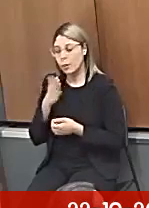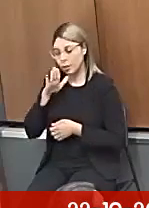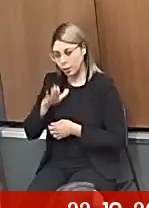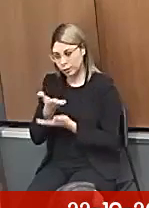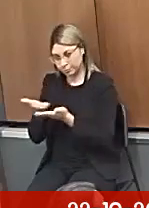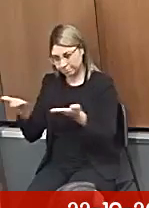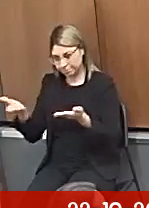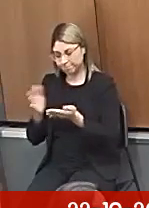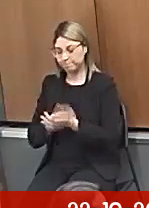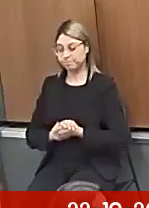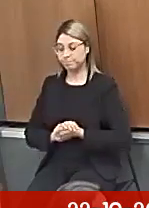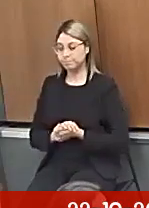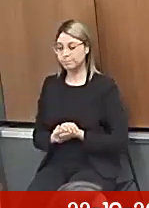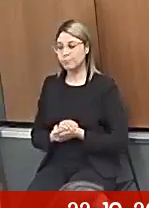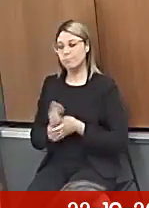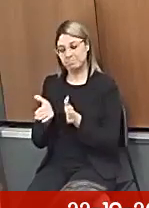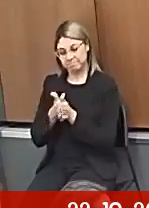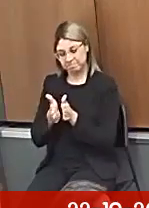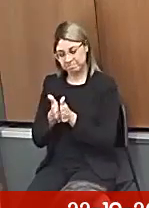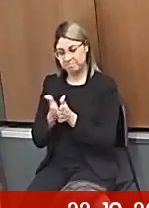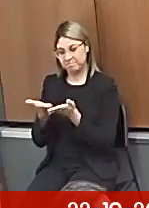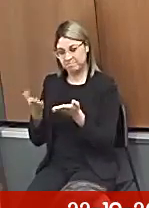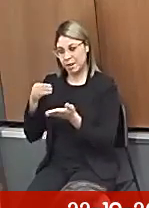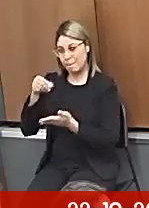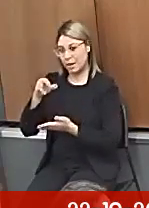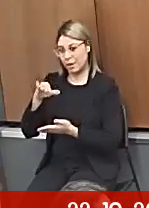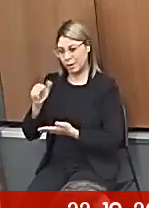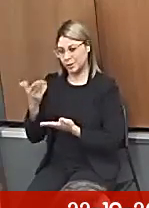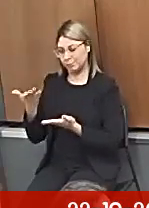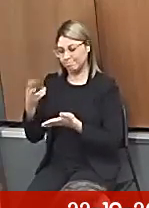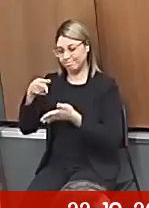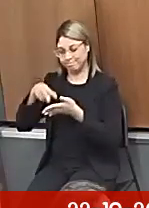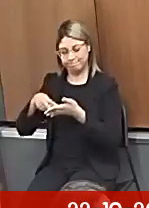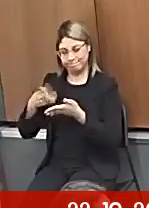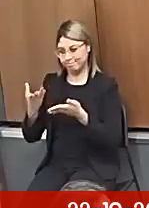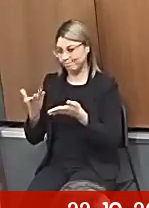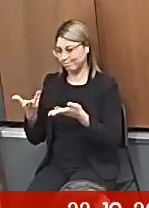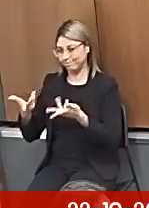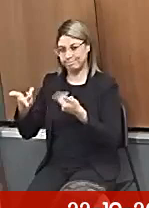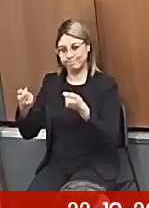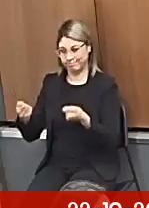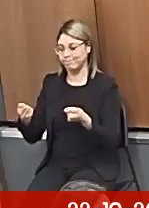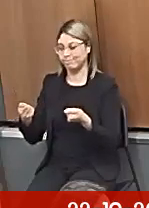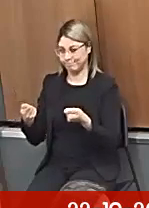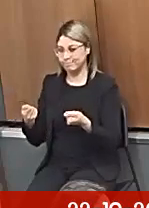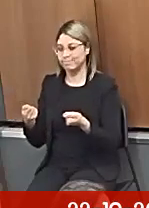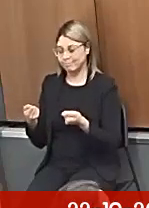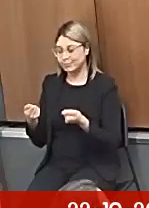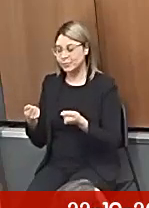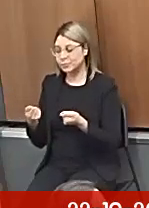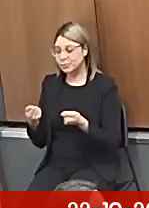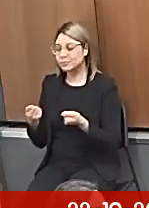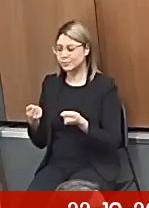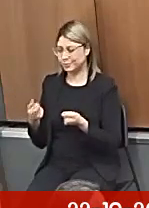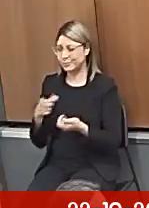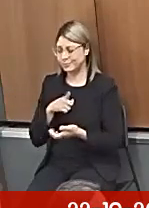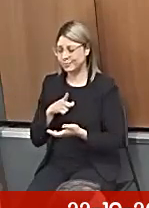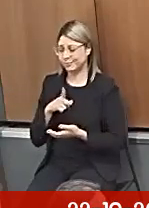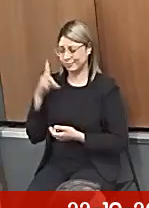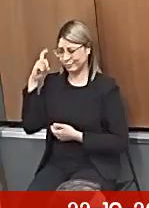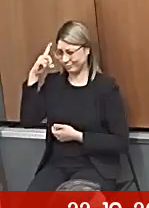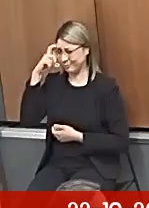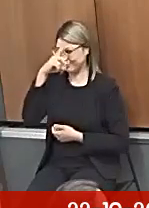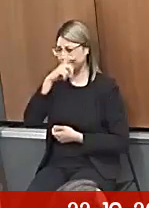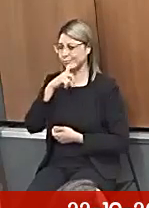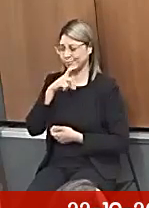todos. Eu parabenizo, Mariana, o seu relato é lindo. A gente enfrenta a